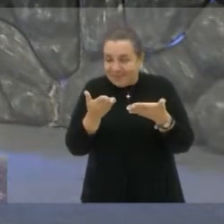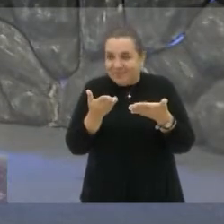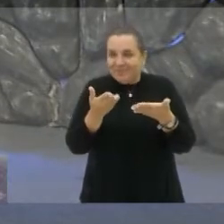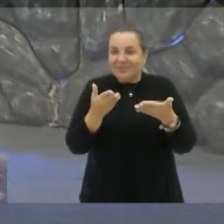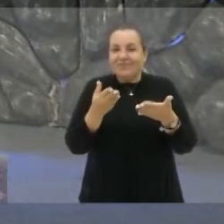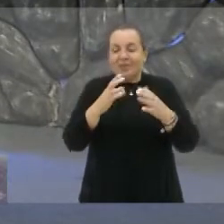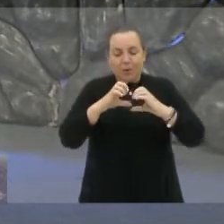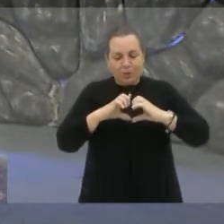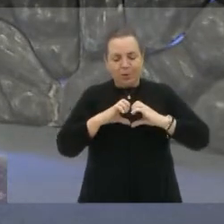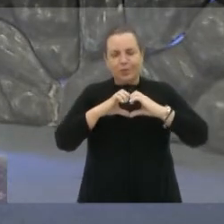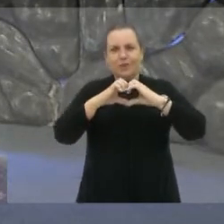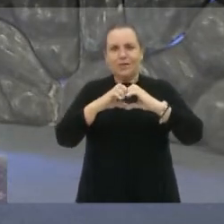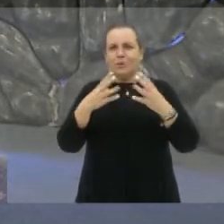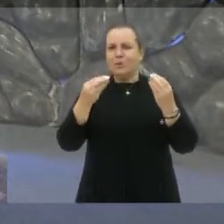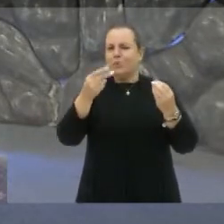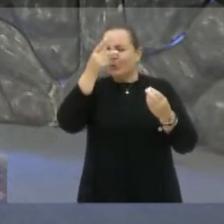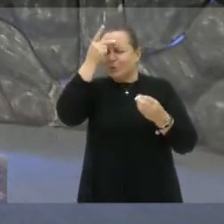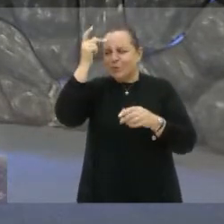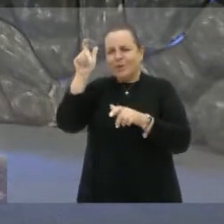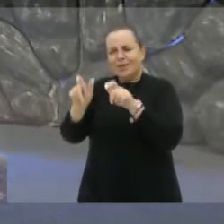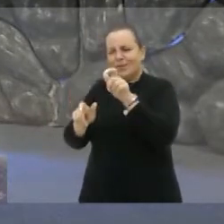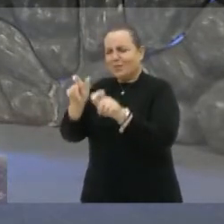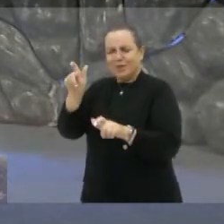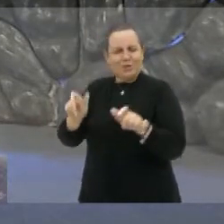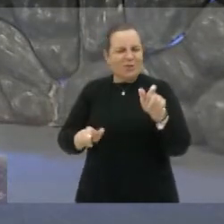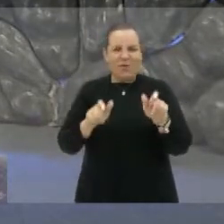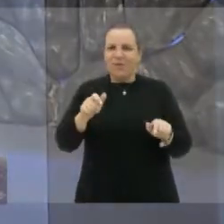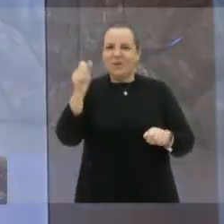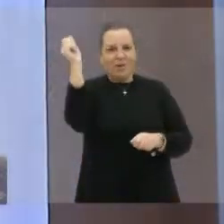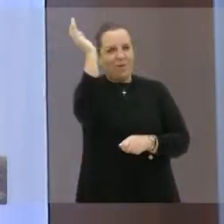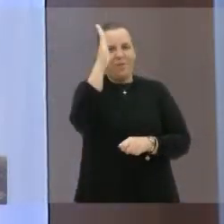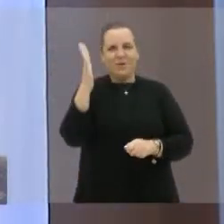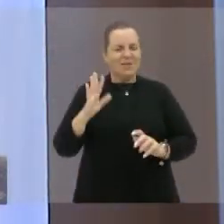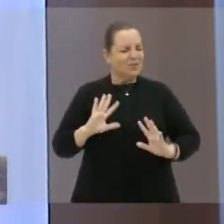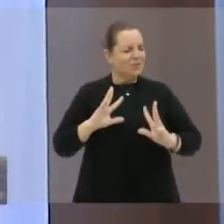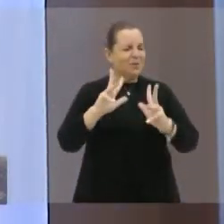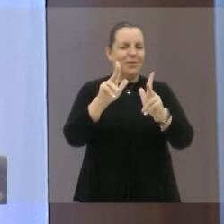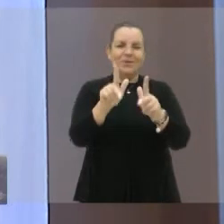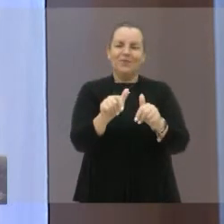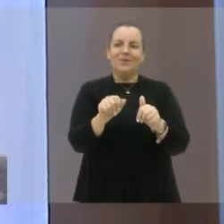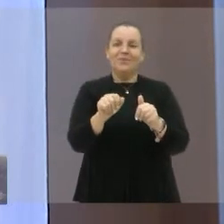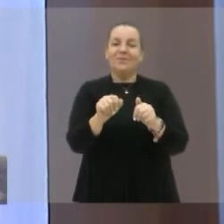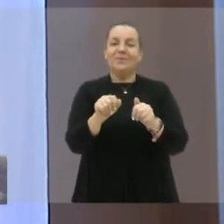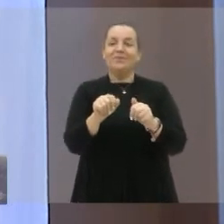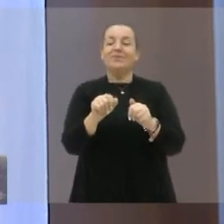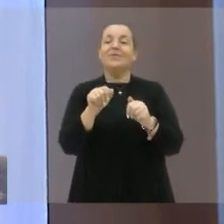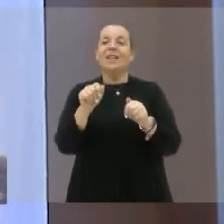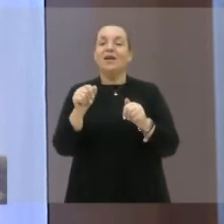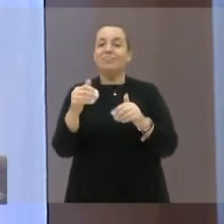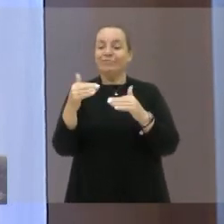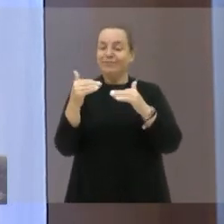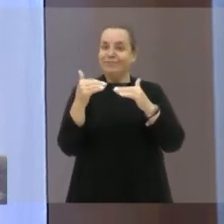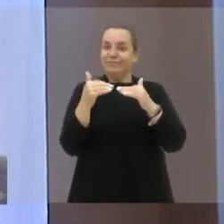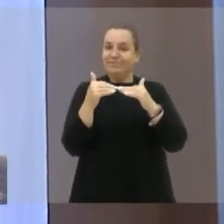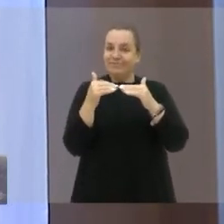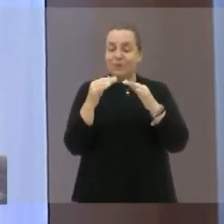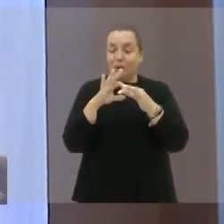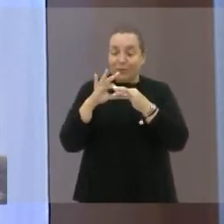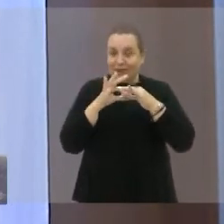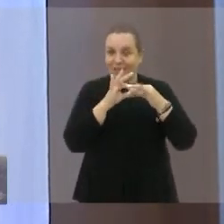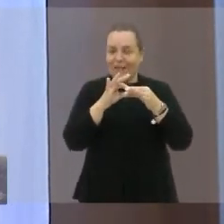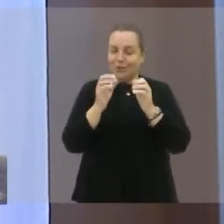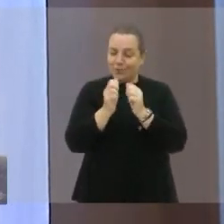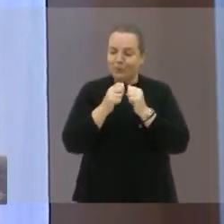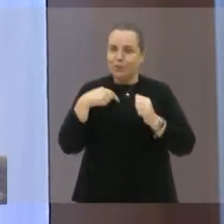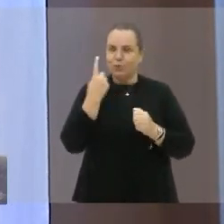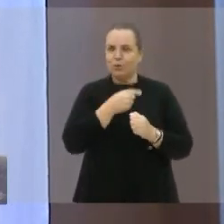coração de muita gente, o Brasil inteiro ligado conosco, seja pelas